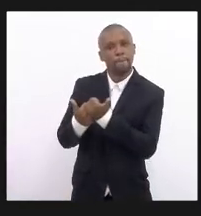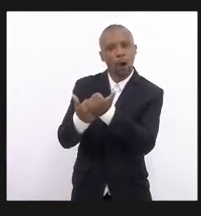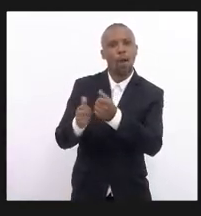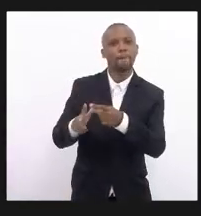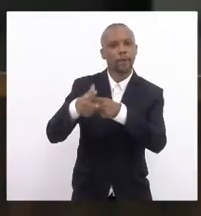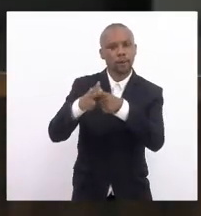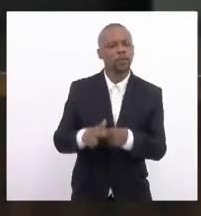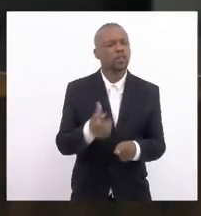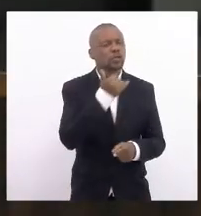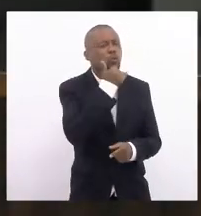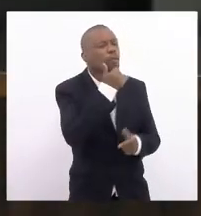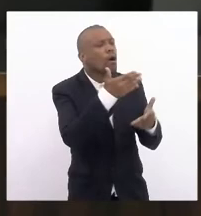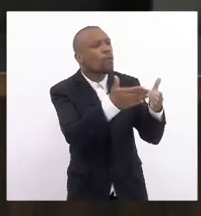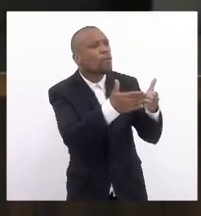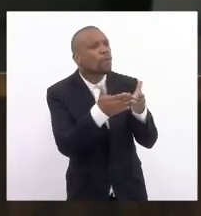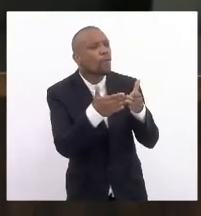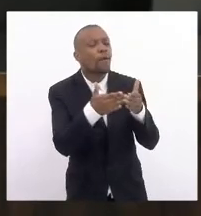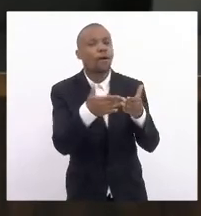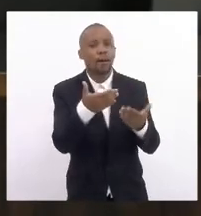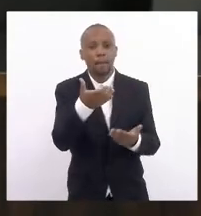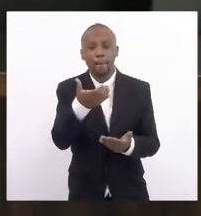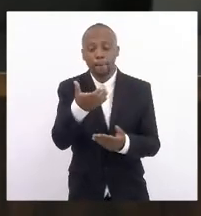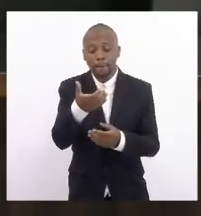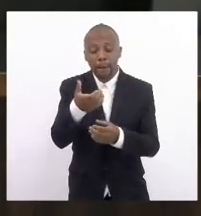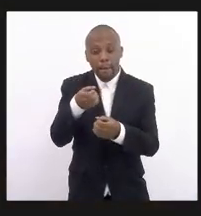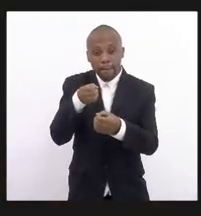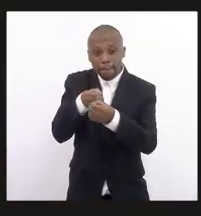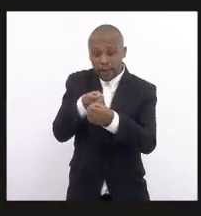Por favor, Marcelo, mais próximo do microfone. Por